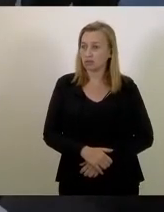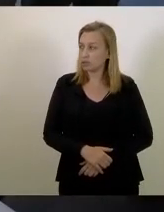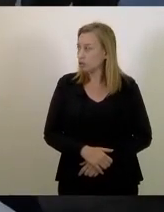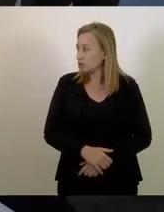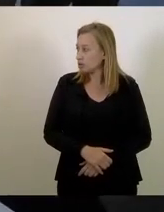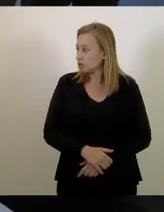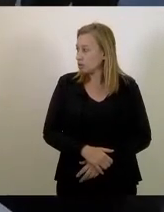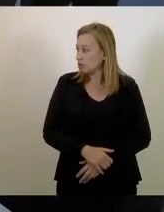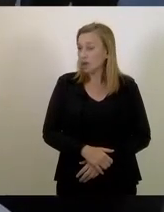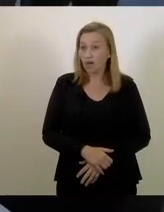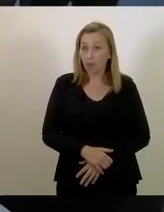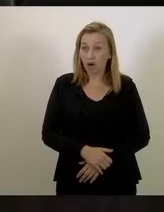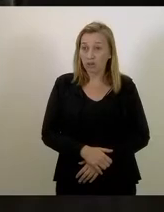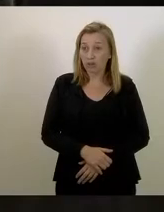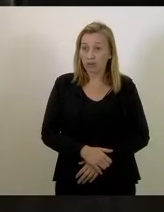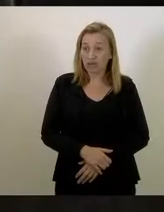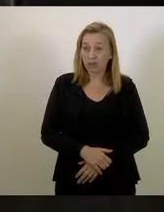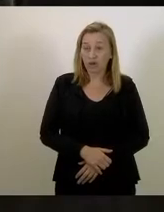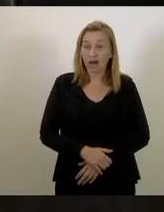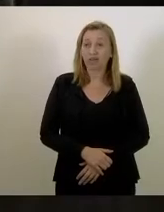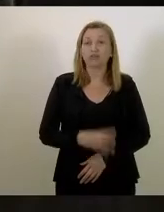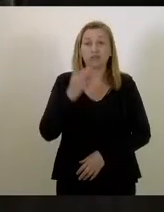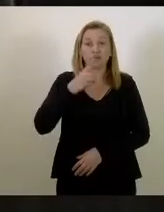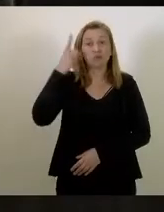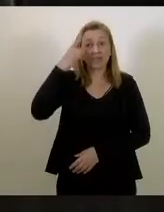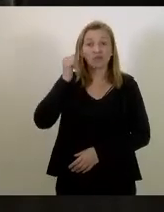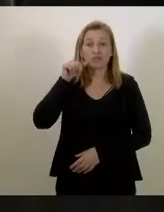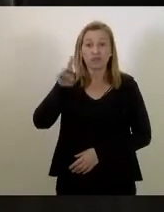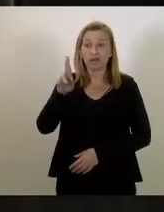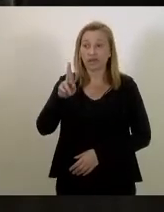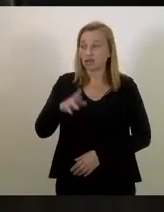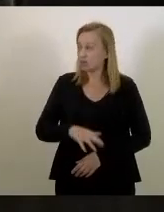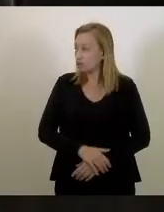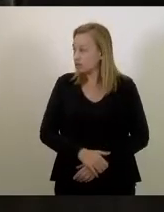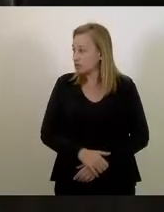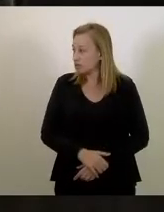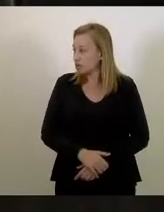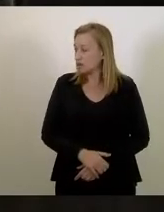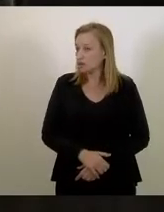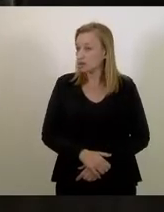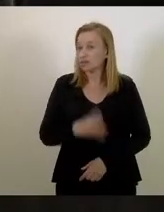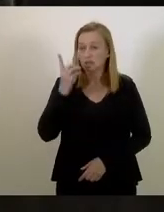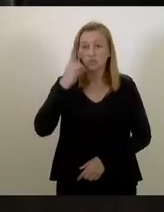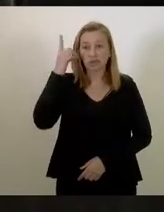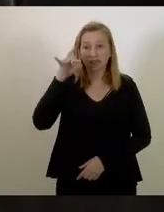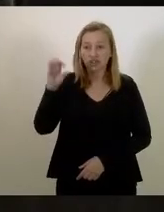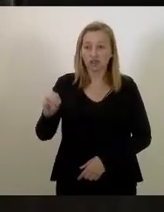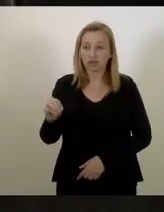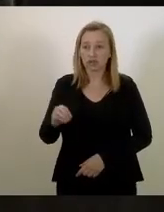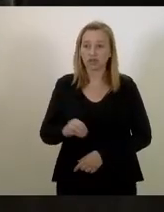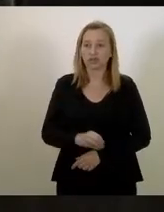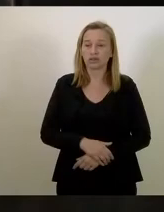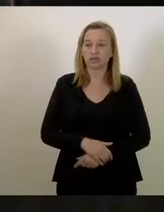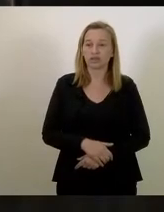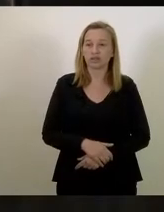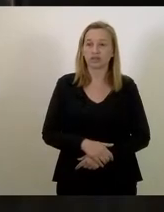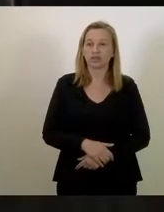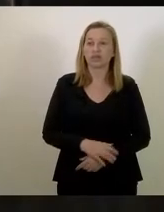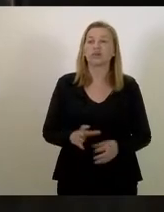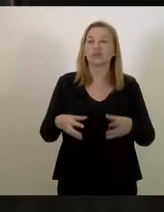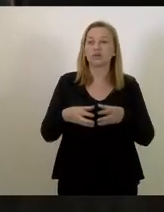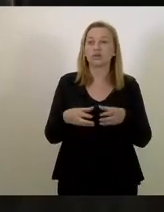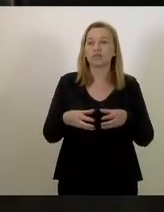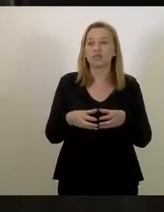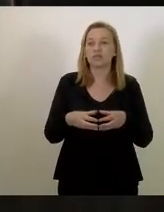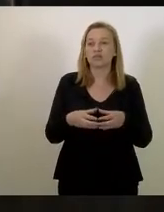deputado deputado Rosenbergs Reis deputado Dionísio Lins vai emitir o parecer pela comissão